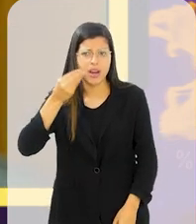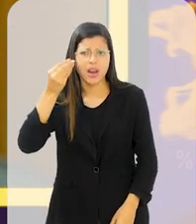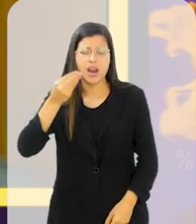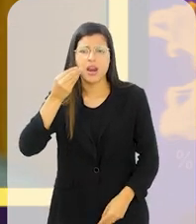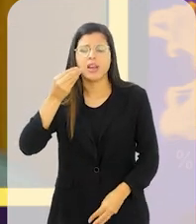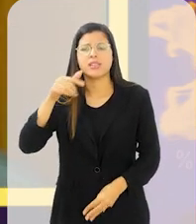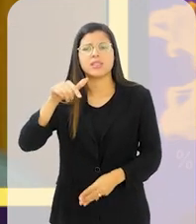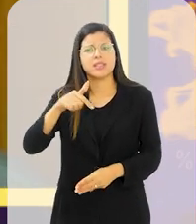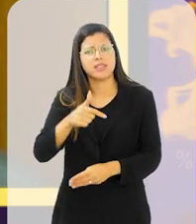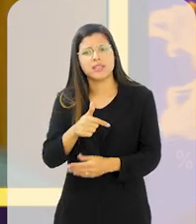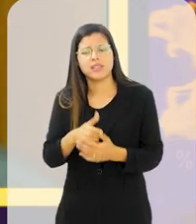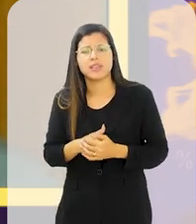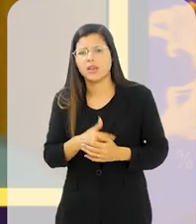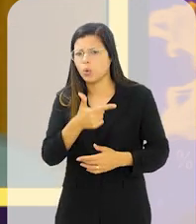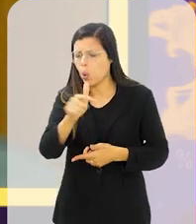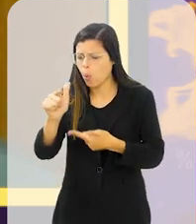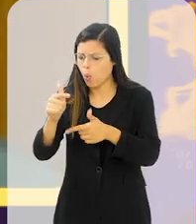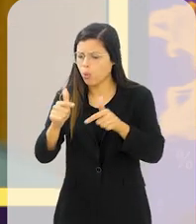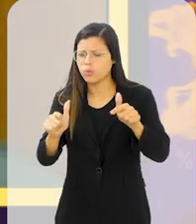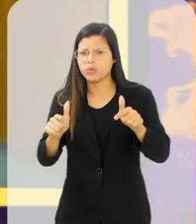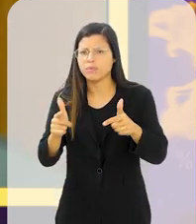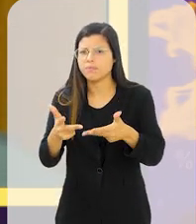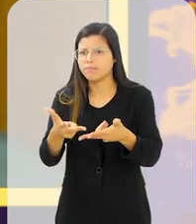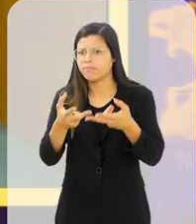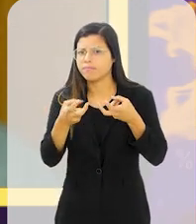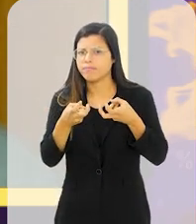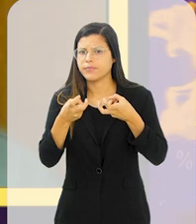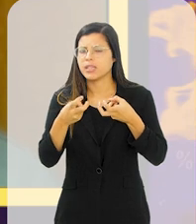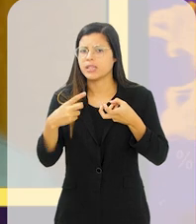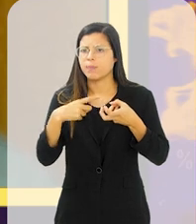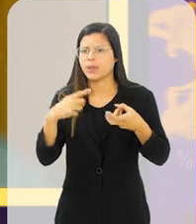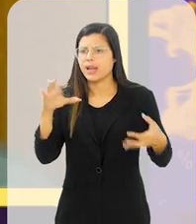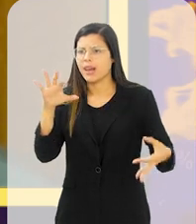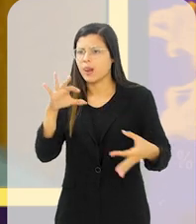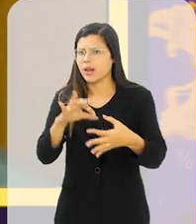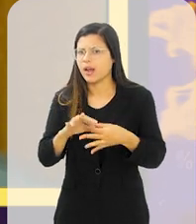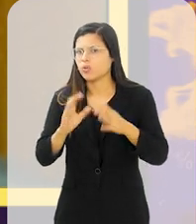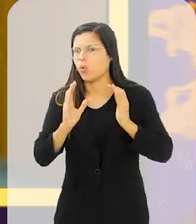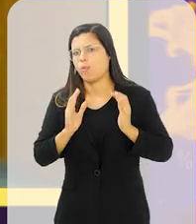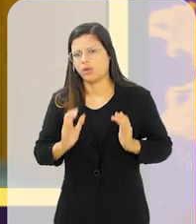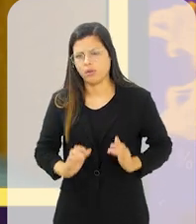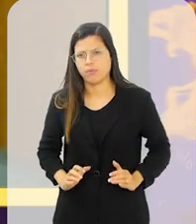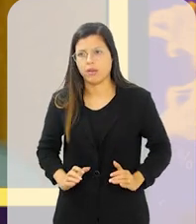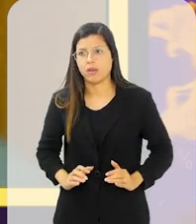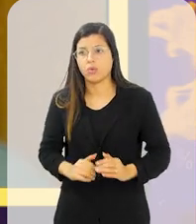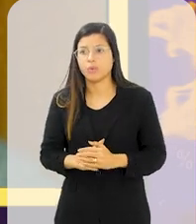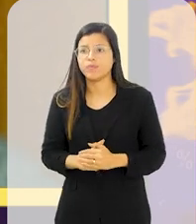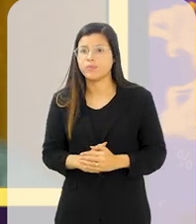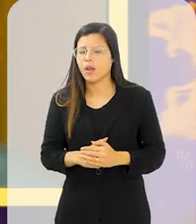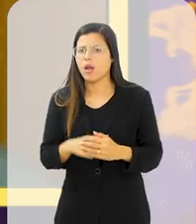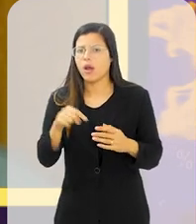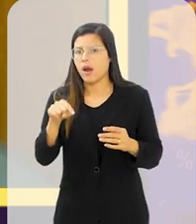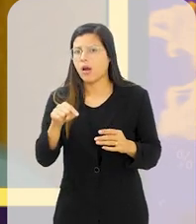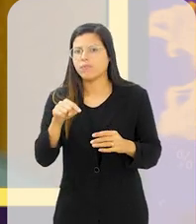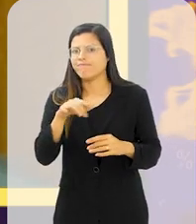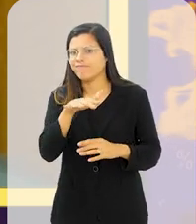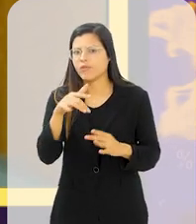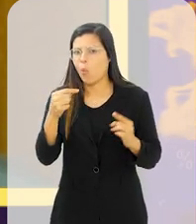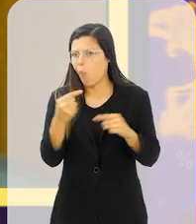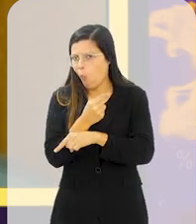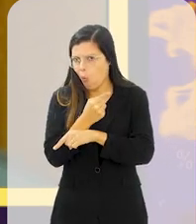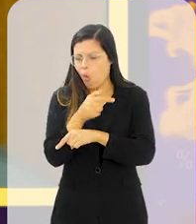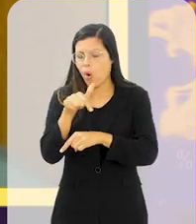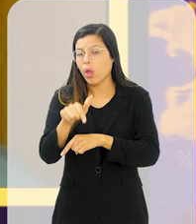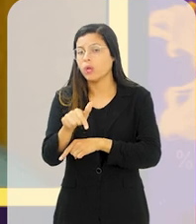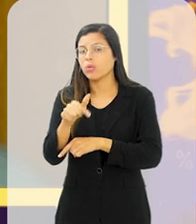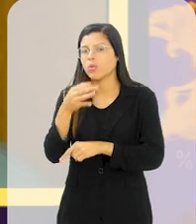Marquinhos, um pouco mais discretamente, e nota que há essa questão associada ao comportamento. E a parte que eu não concordo com a sua colocação